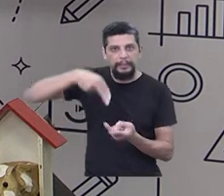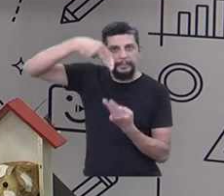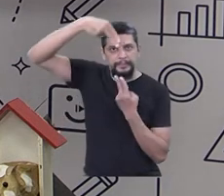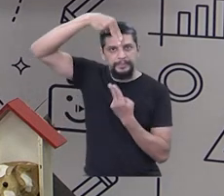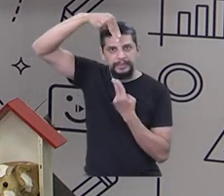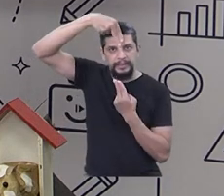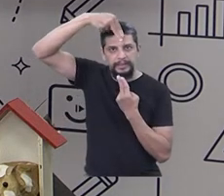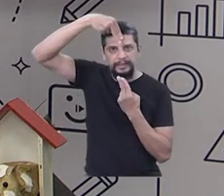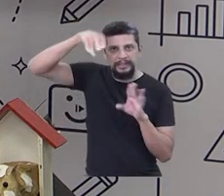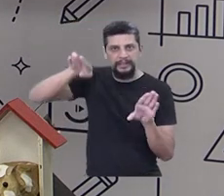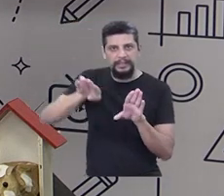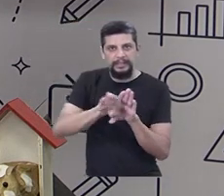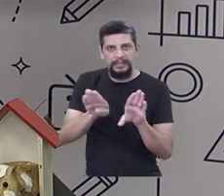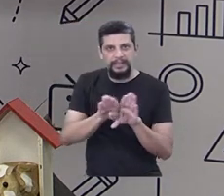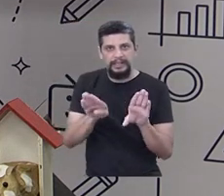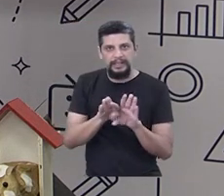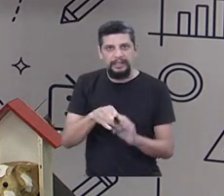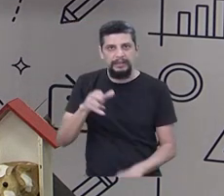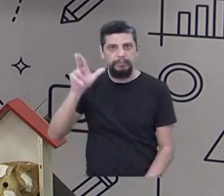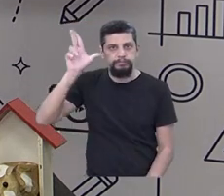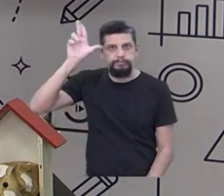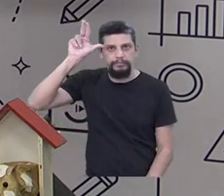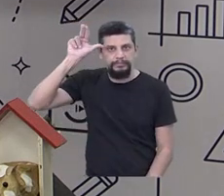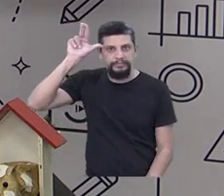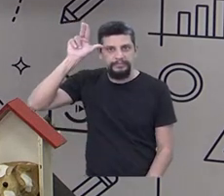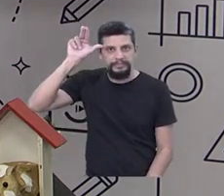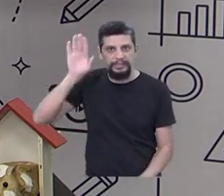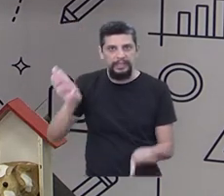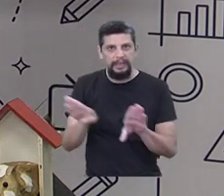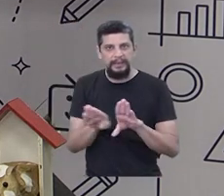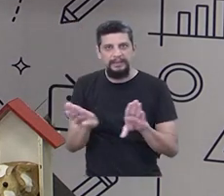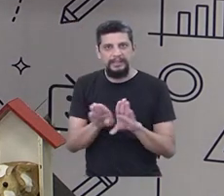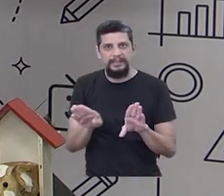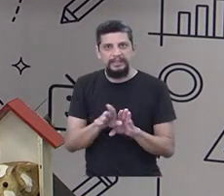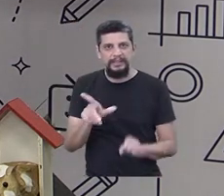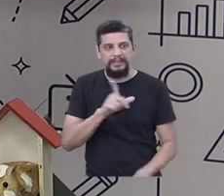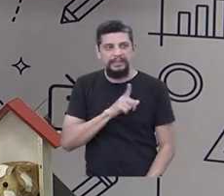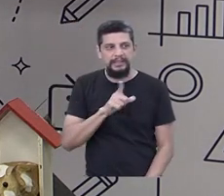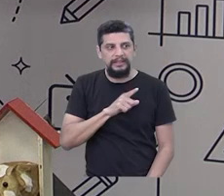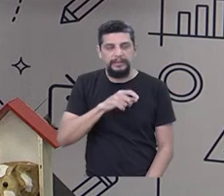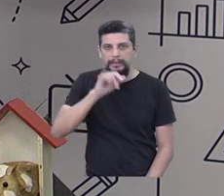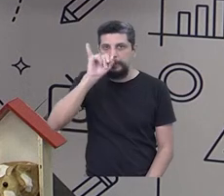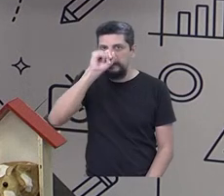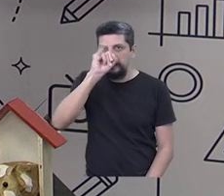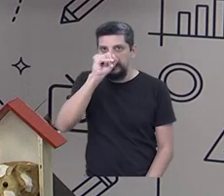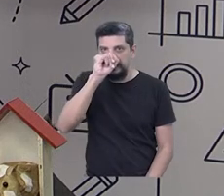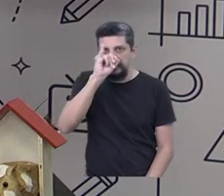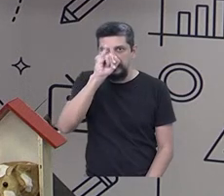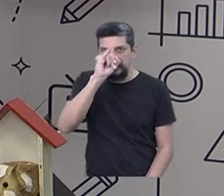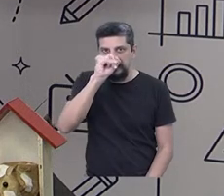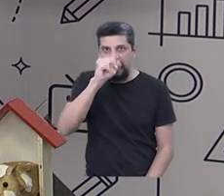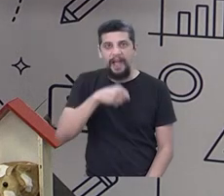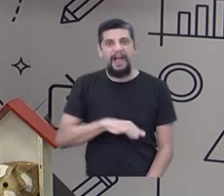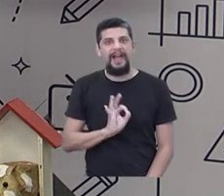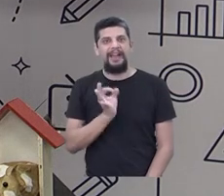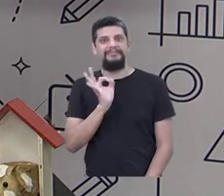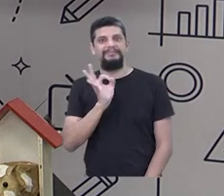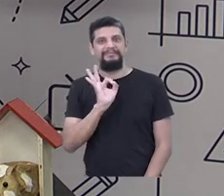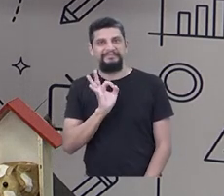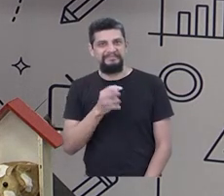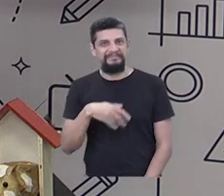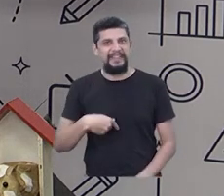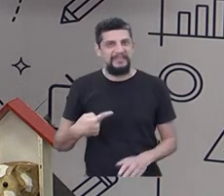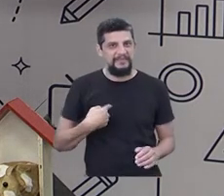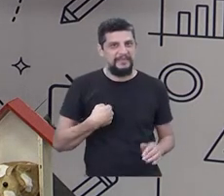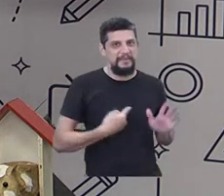cabra. Temos o nosso cavalo. E temos também o porco.